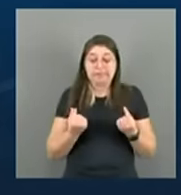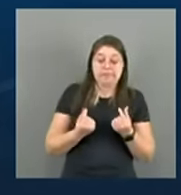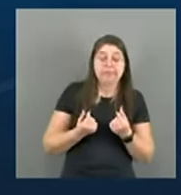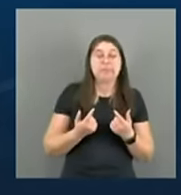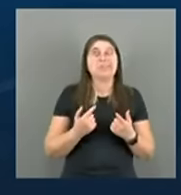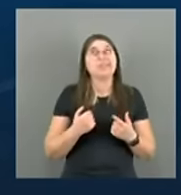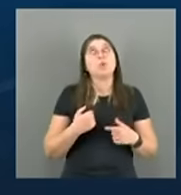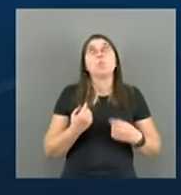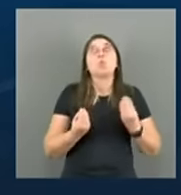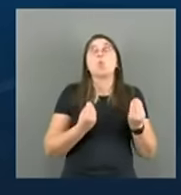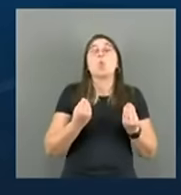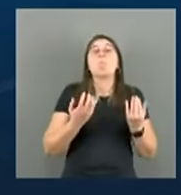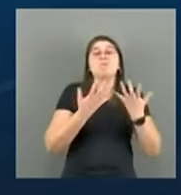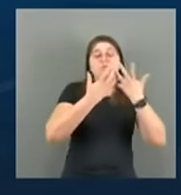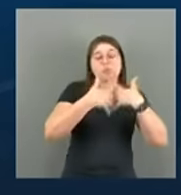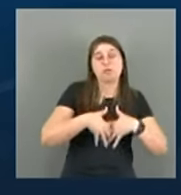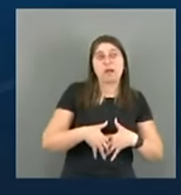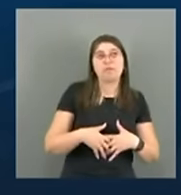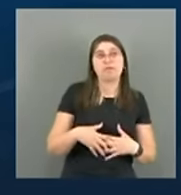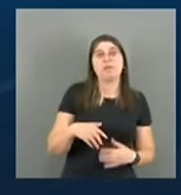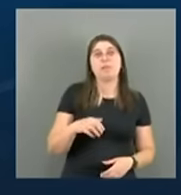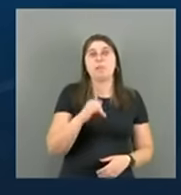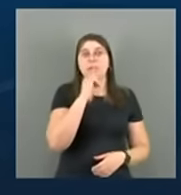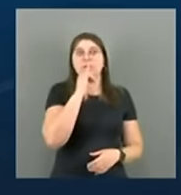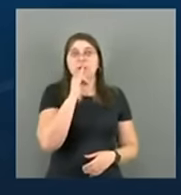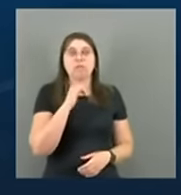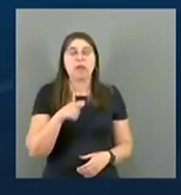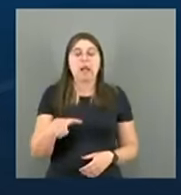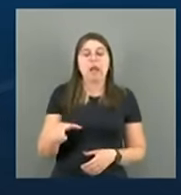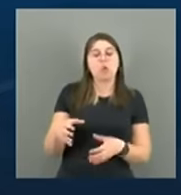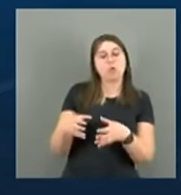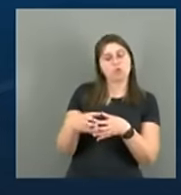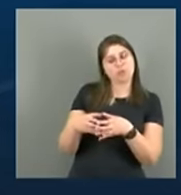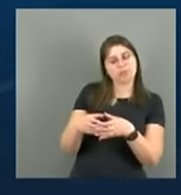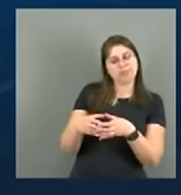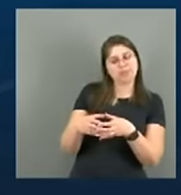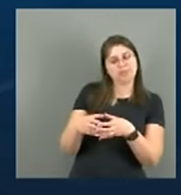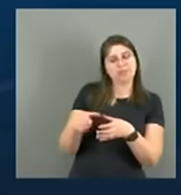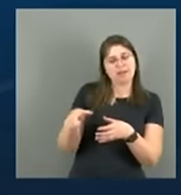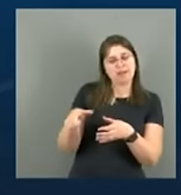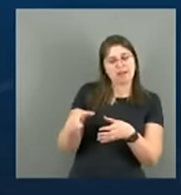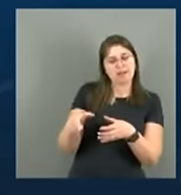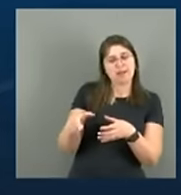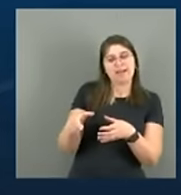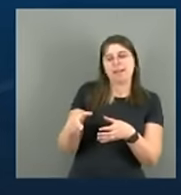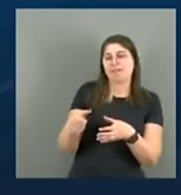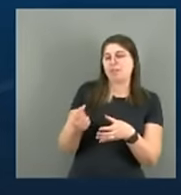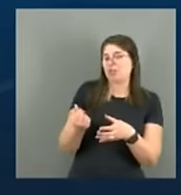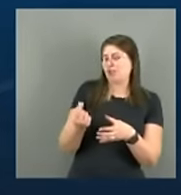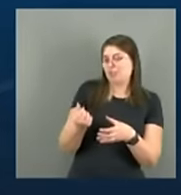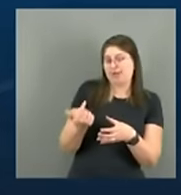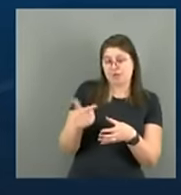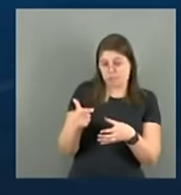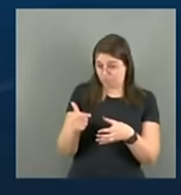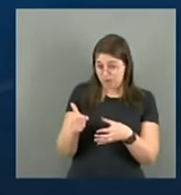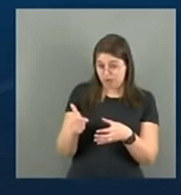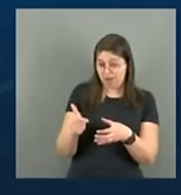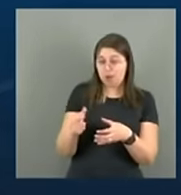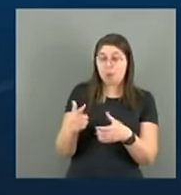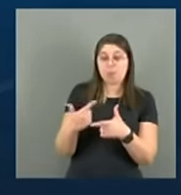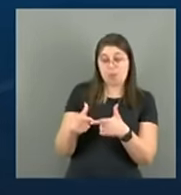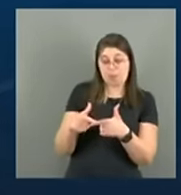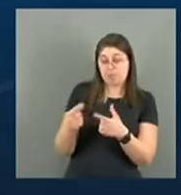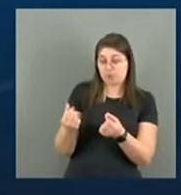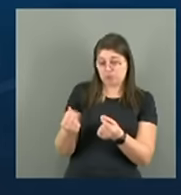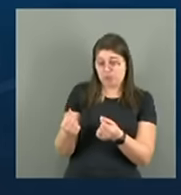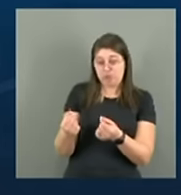é o meu modo operante? Eu pego o time que está com dificuldades financeiras, ele não tem dinheiro para disputar um campeonato, muito menos para pagar